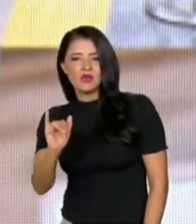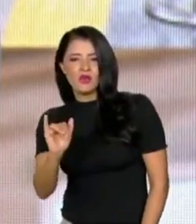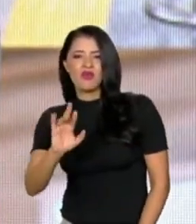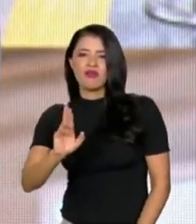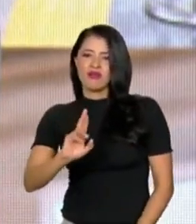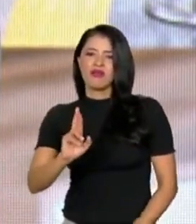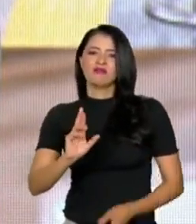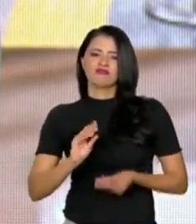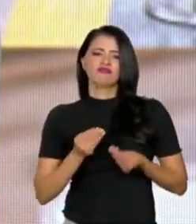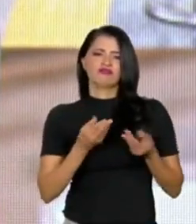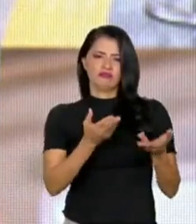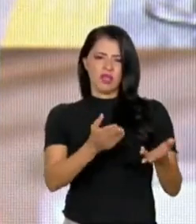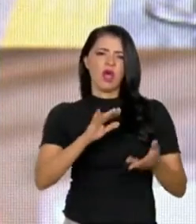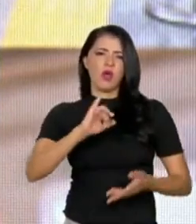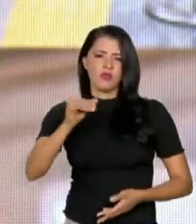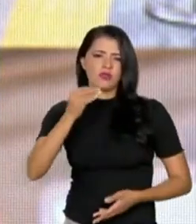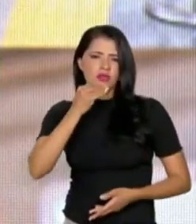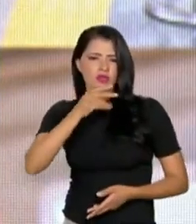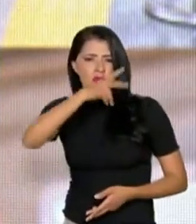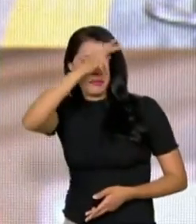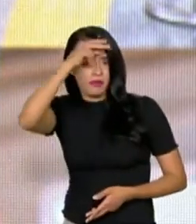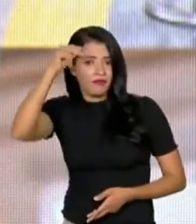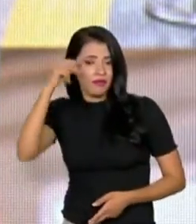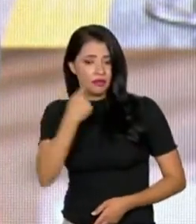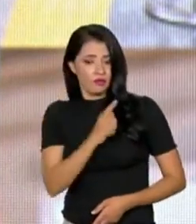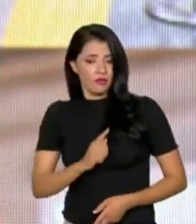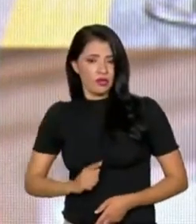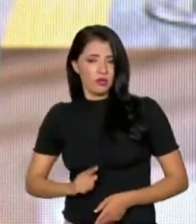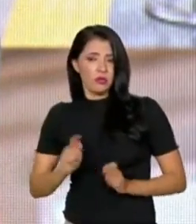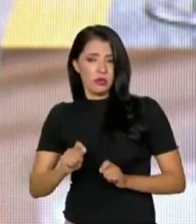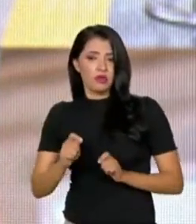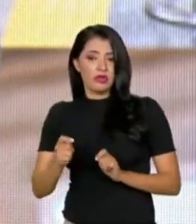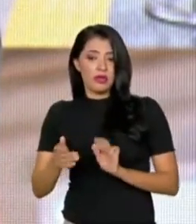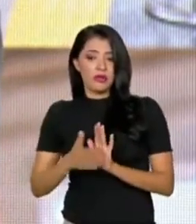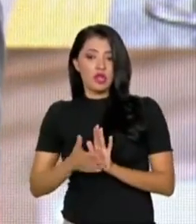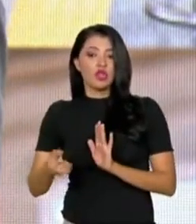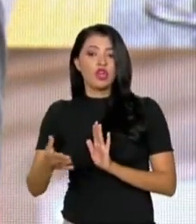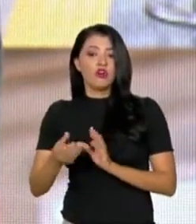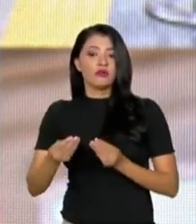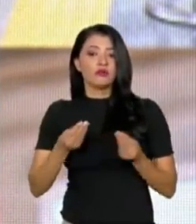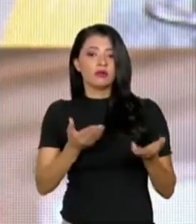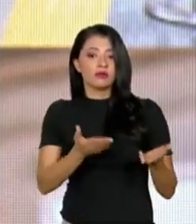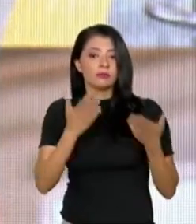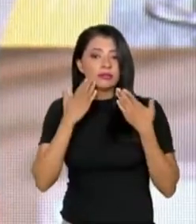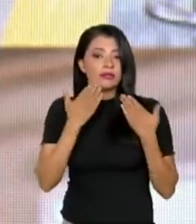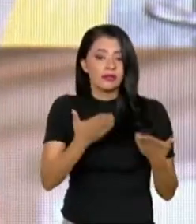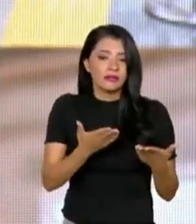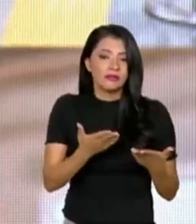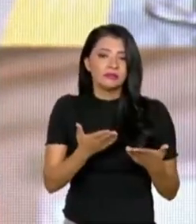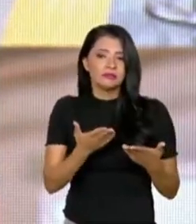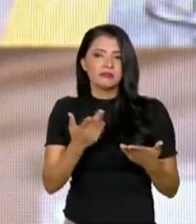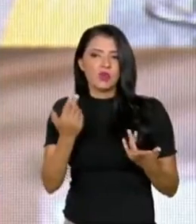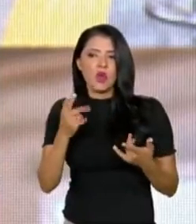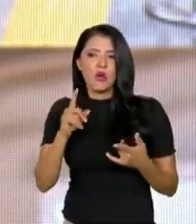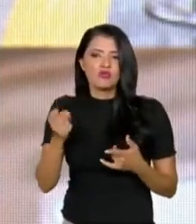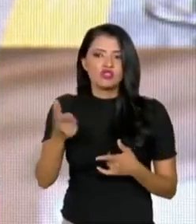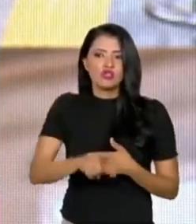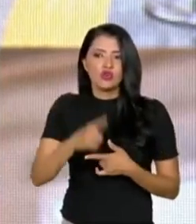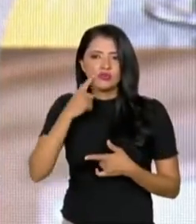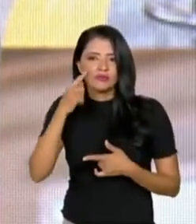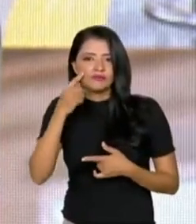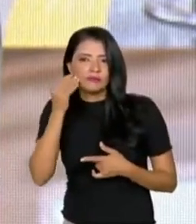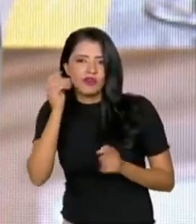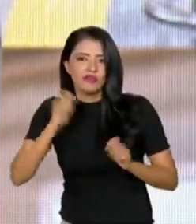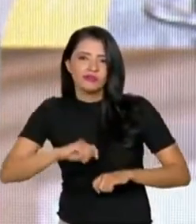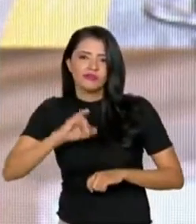aos prefeitos e governadores apresentarem novas propostas, uma espécie de repescagem,